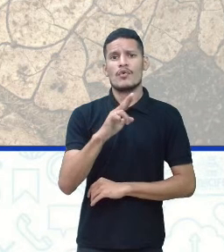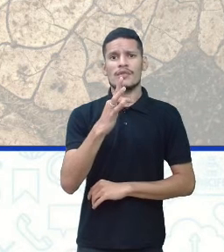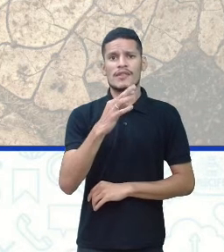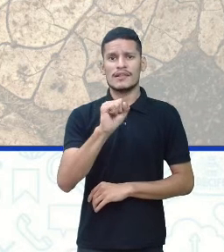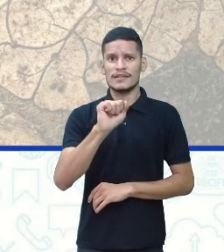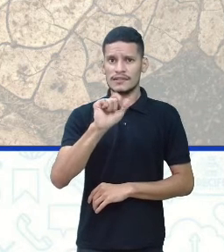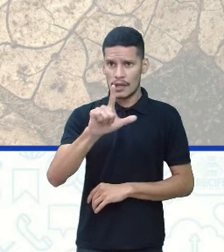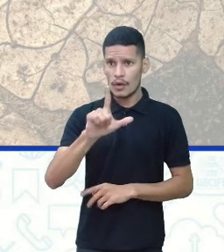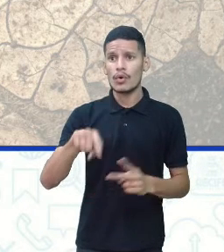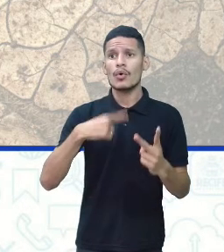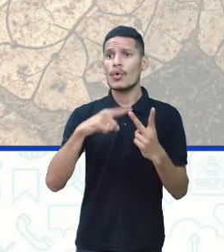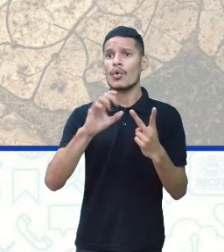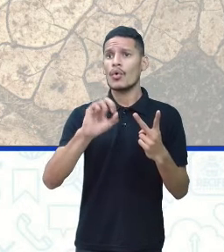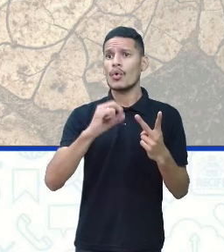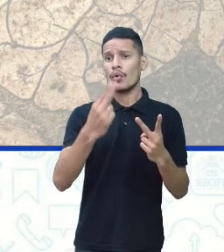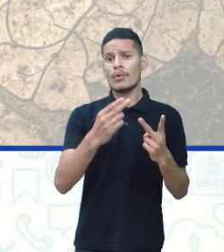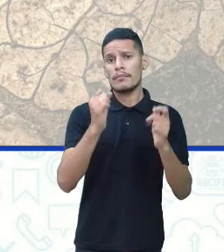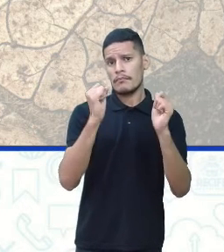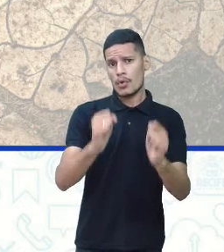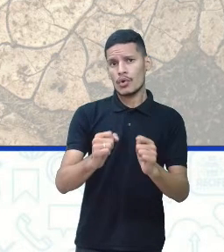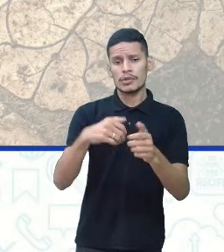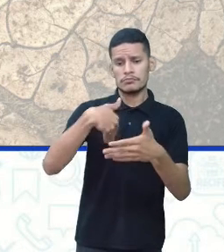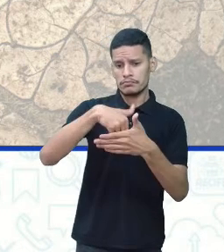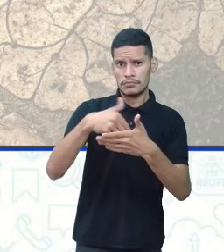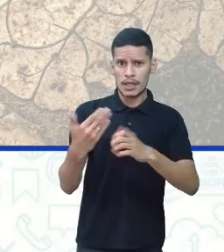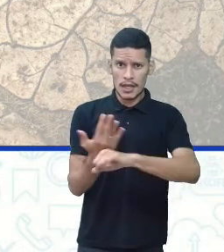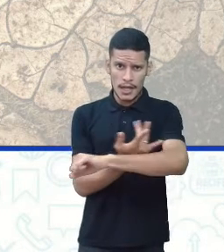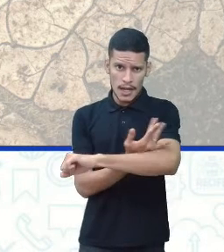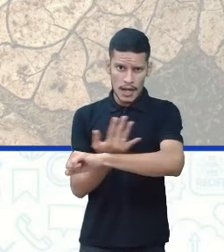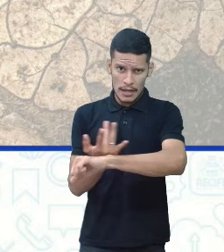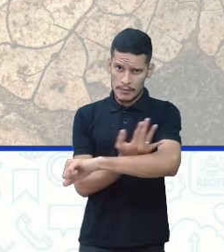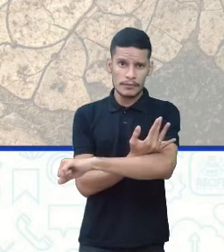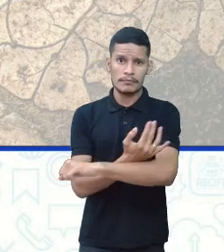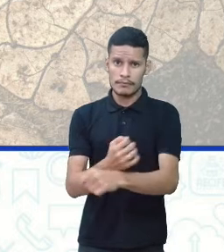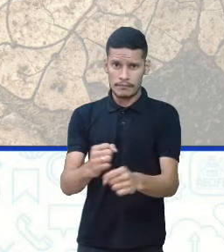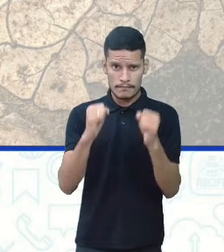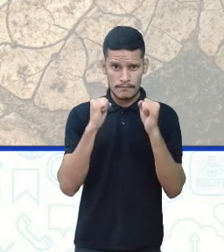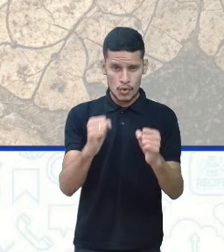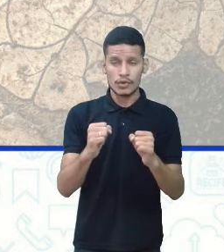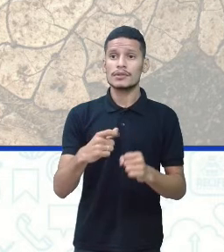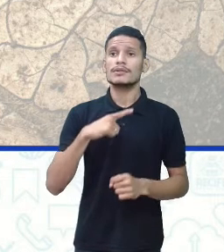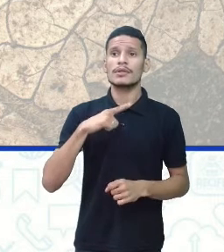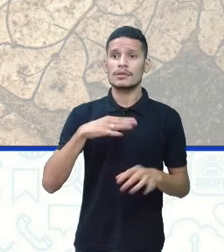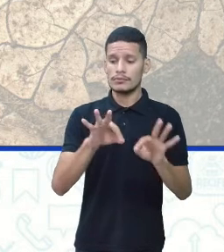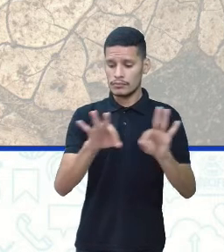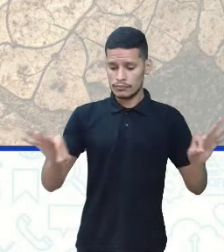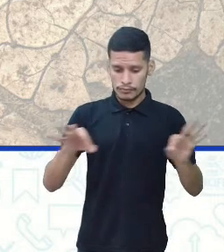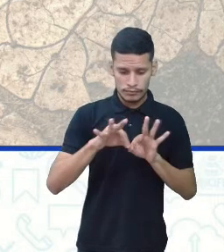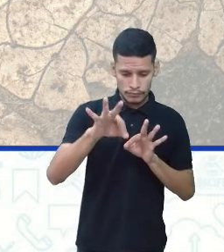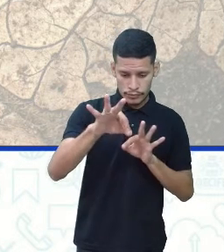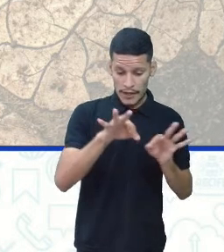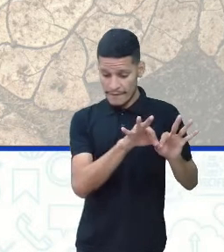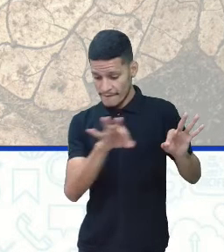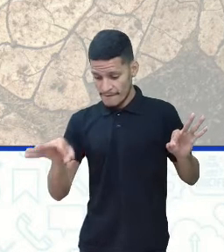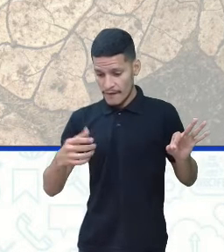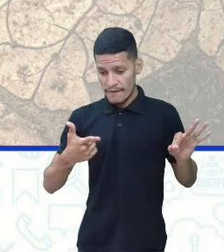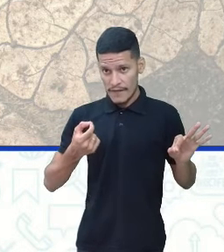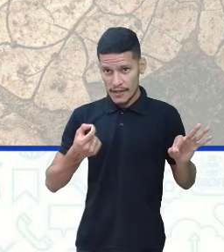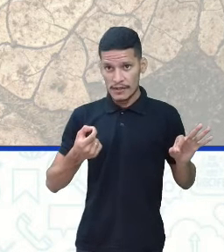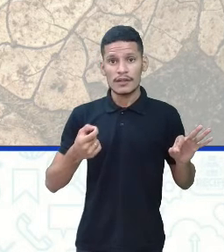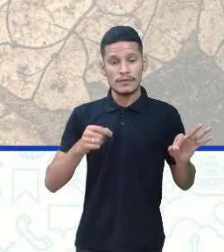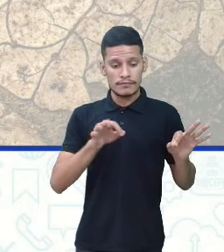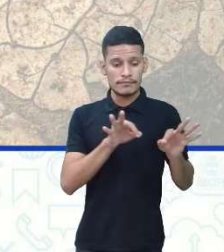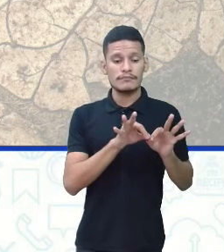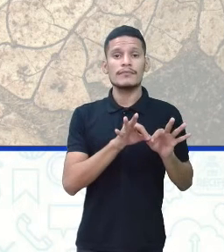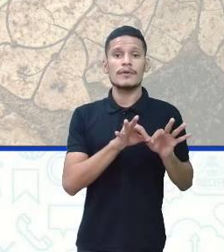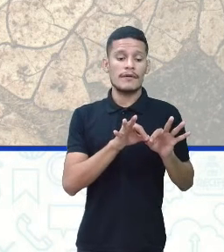pode ser um campo de society, ou seja, de grama sintética, né? Ela mede 20 metros de largura por